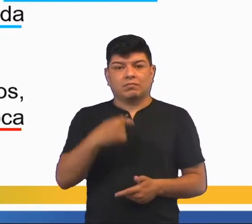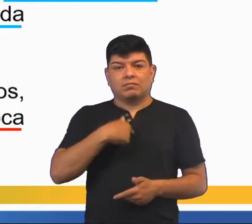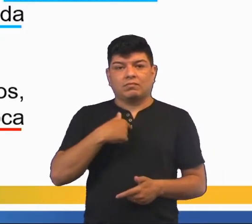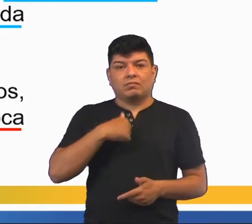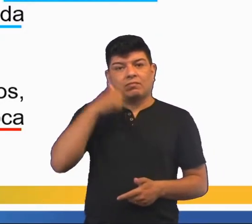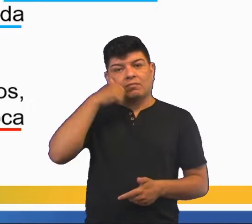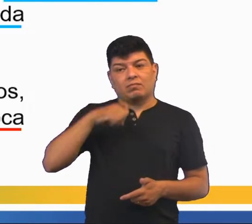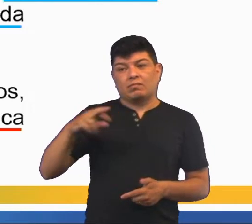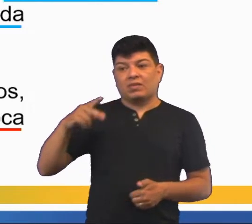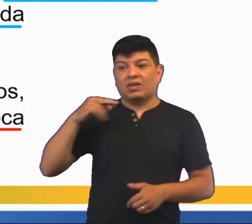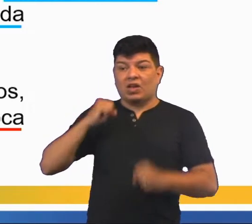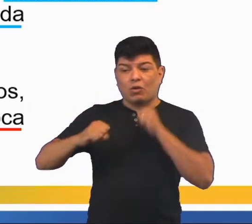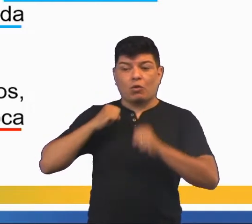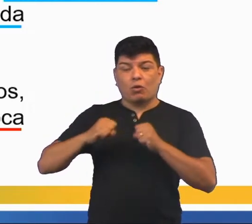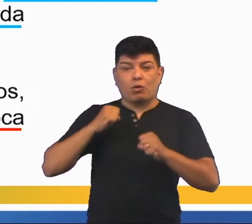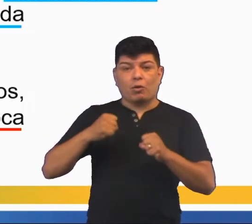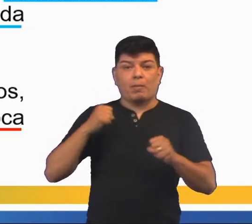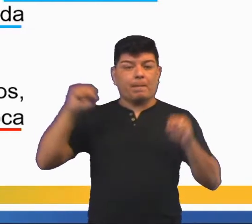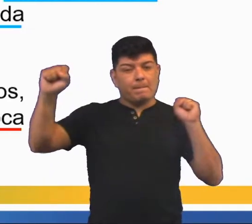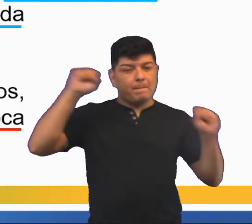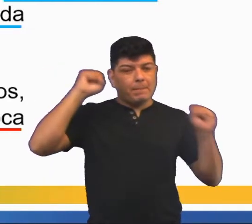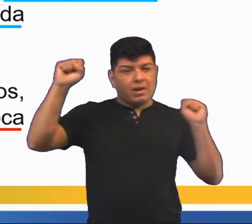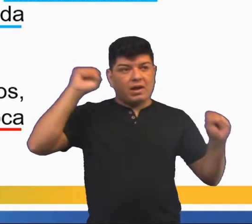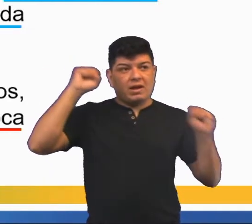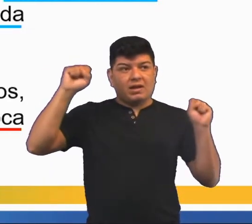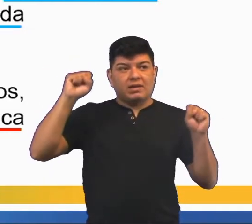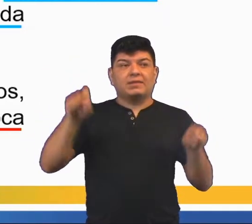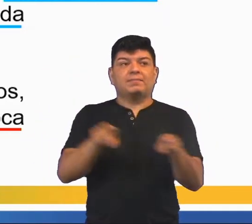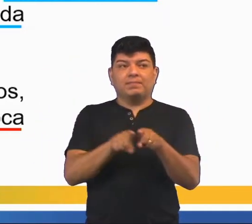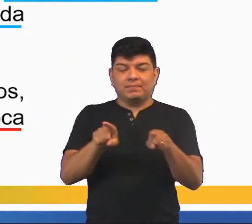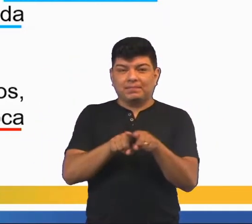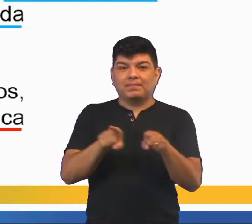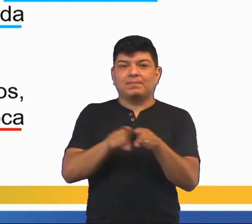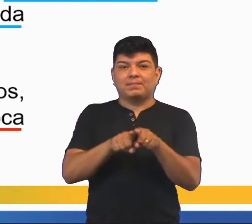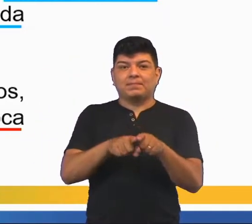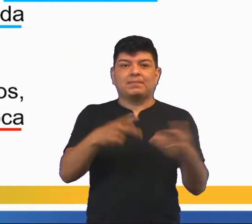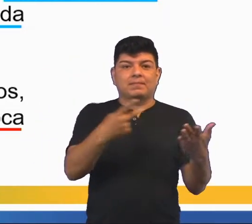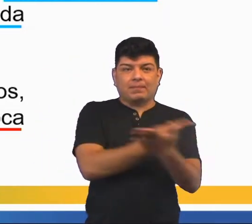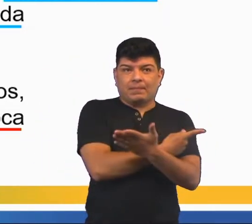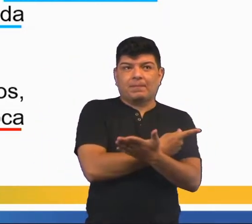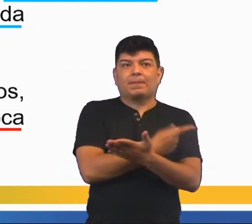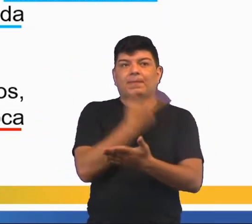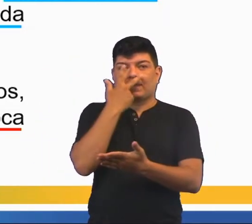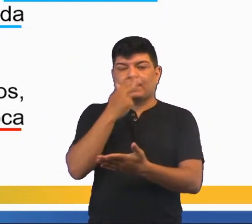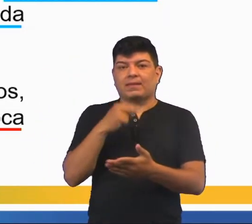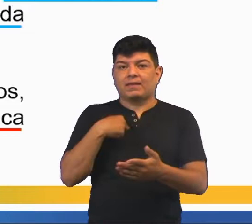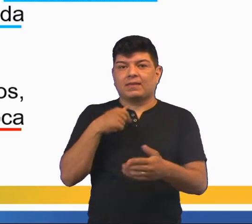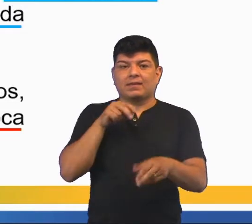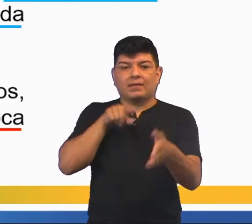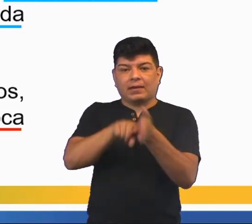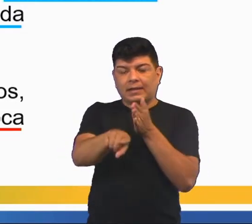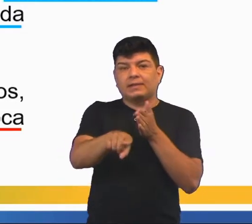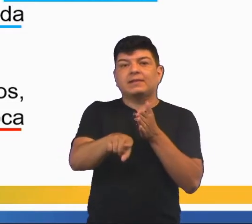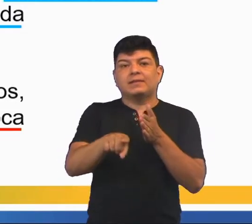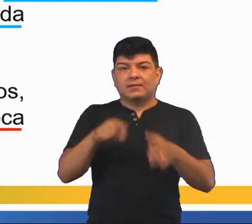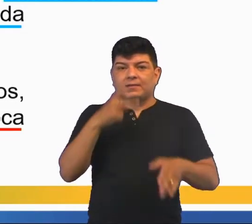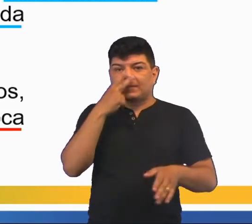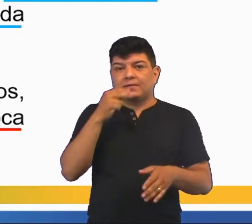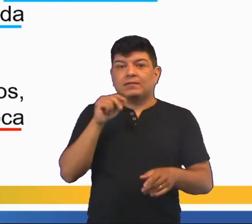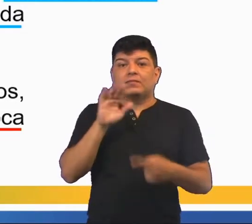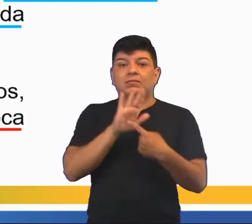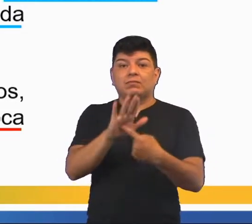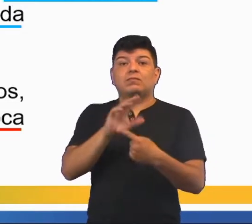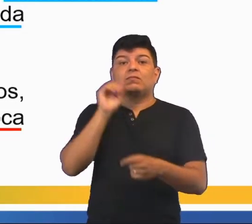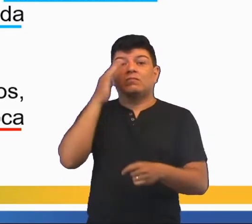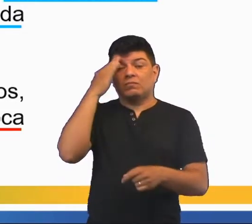e minha irmã corríamos para tomar banho. Também era um fato. Realmente, quando ele perguntava, dava aquele